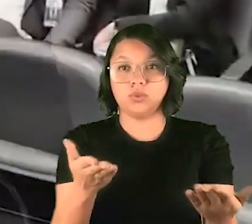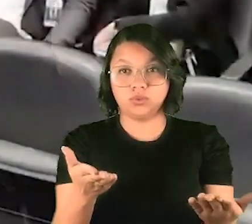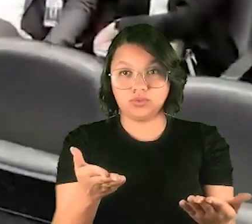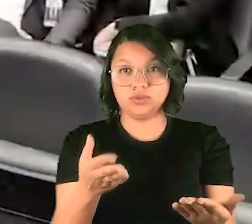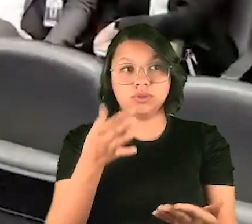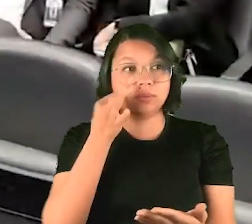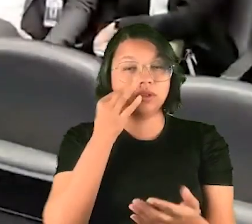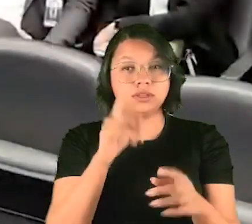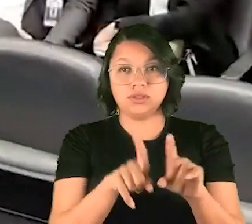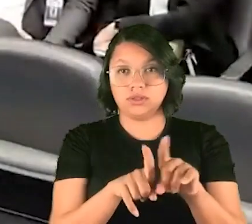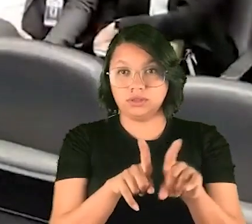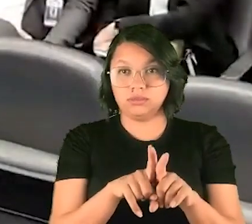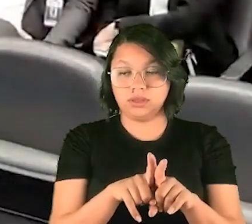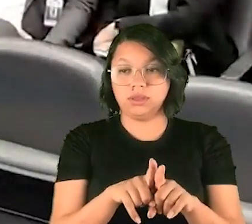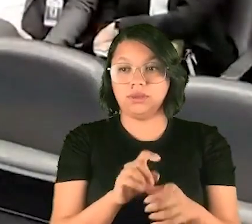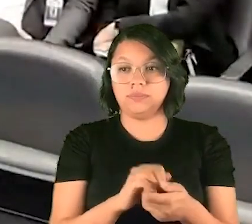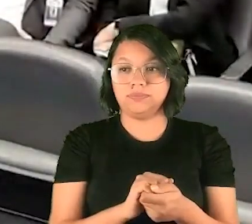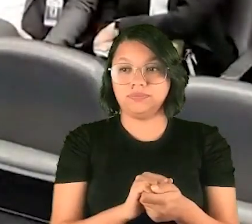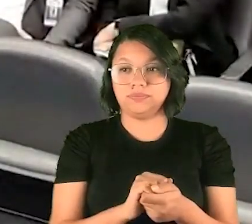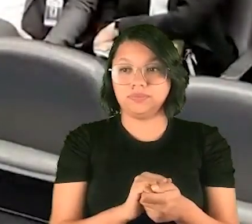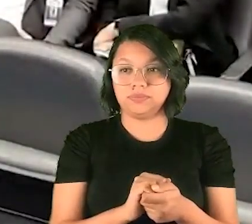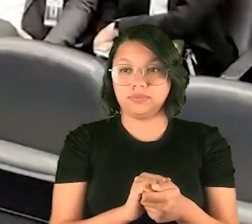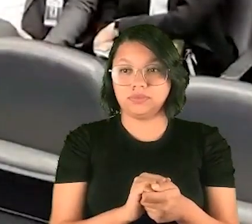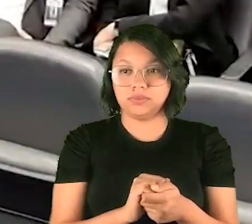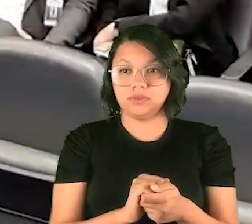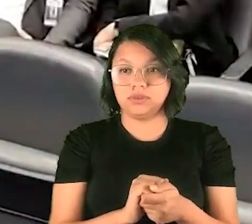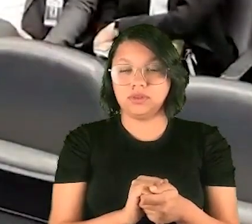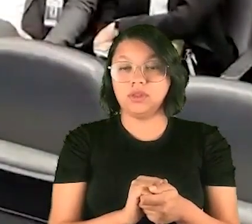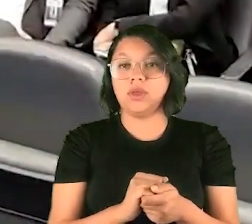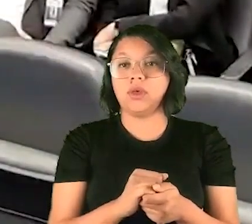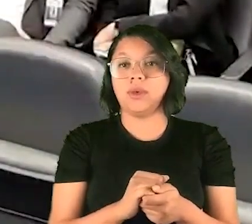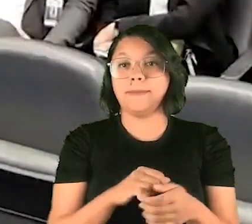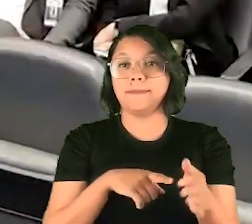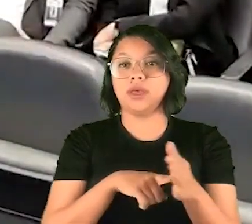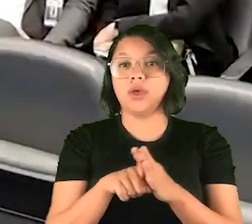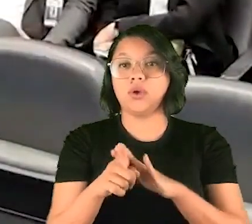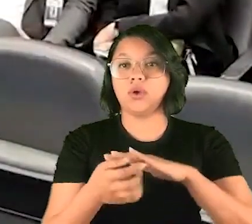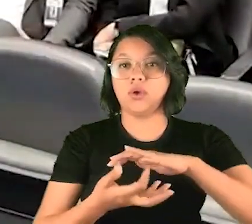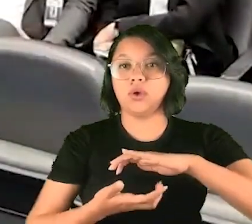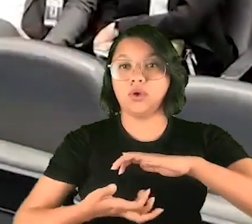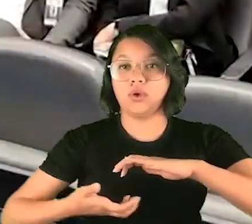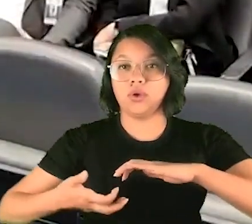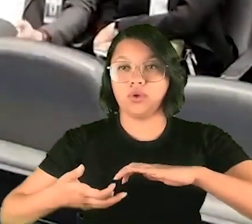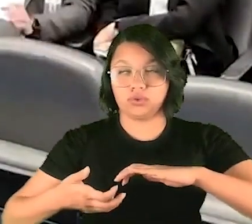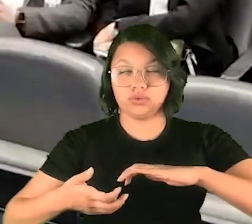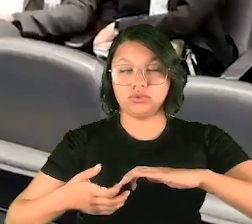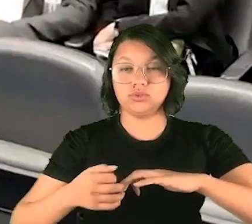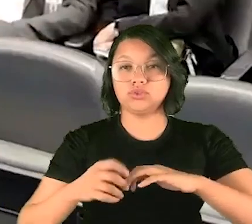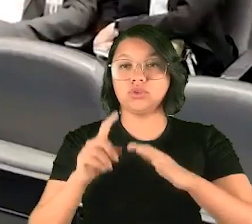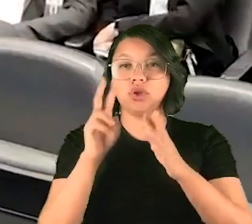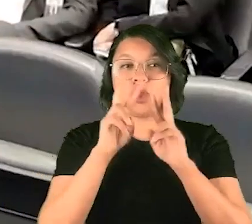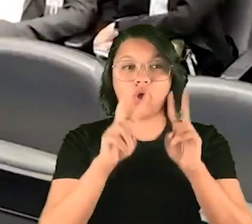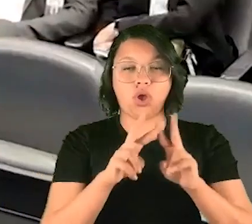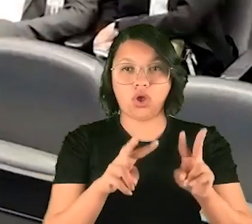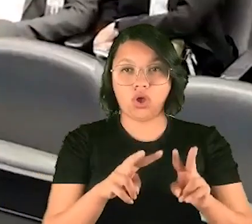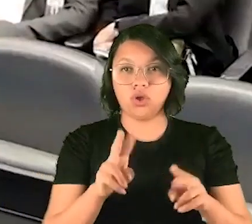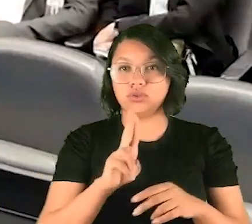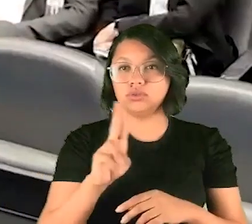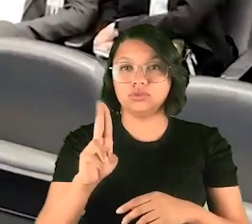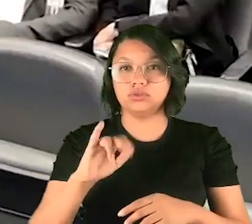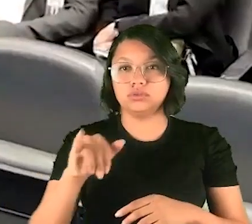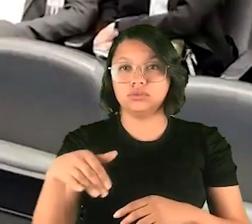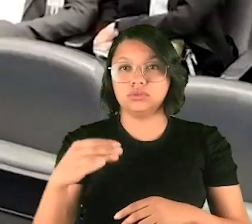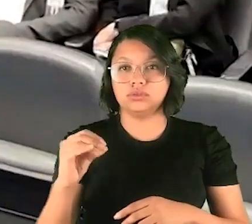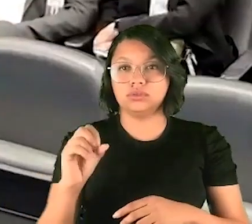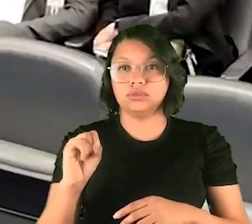assistindo online e também a todos os presentes, em nome aqui da equipe da EMAG. Eu vou intercalar, então, com algumas perguntas do chat. Eu vou